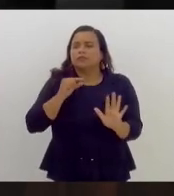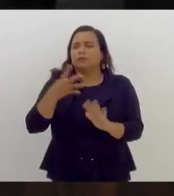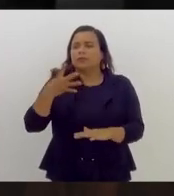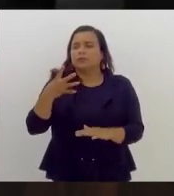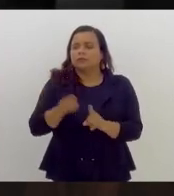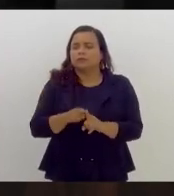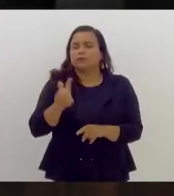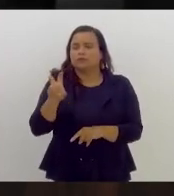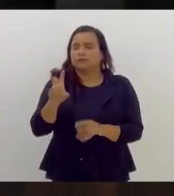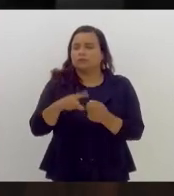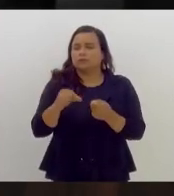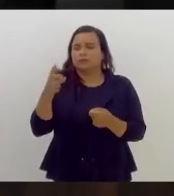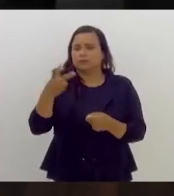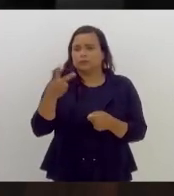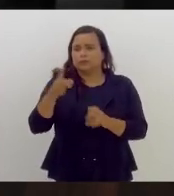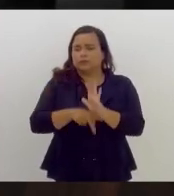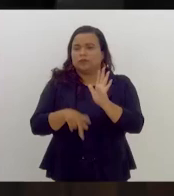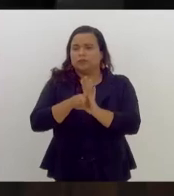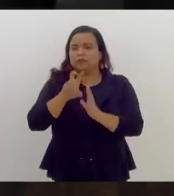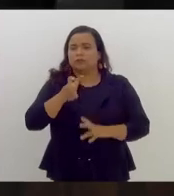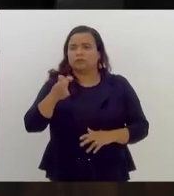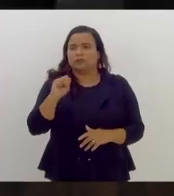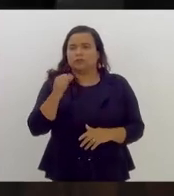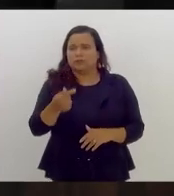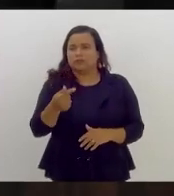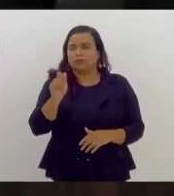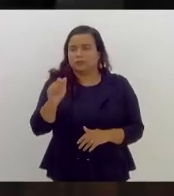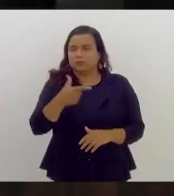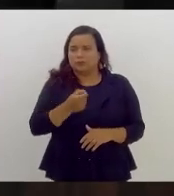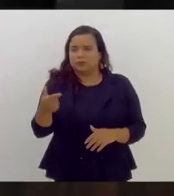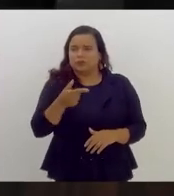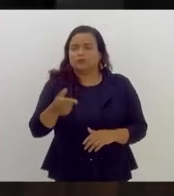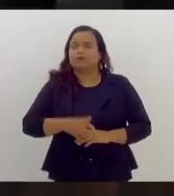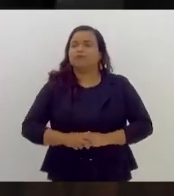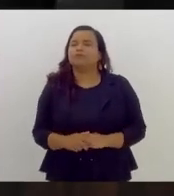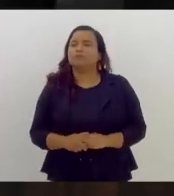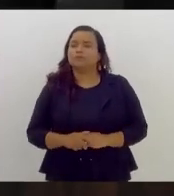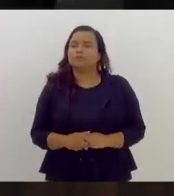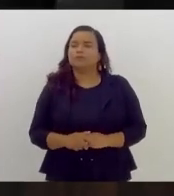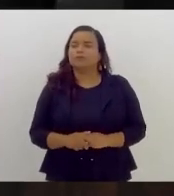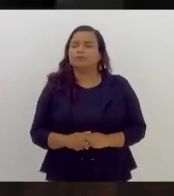artigo 2º do projeto de lei 5587-A de 22.